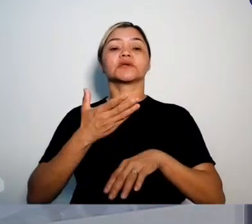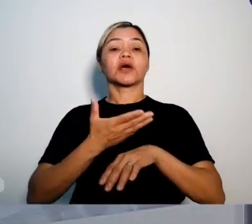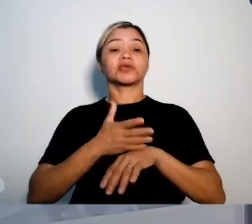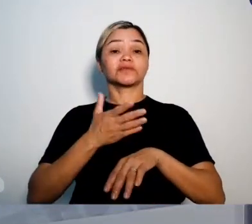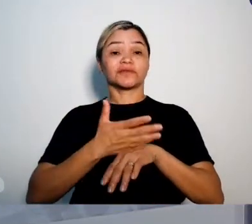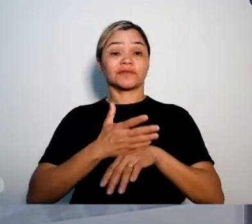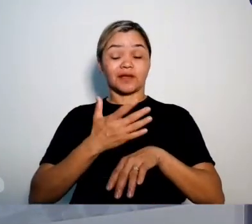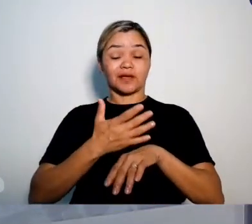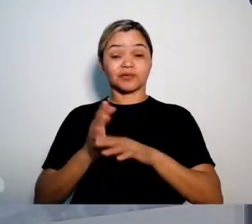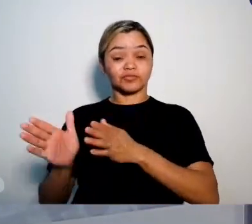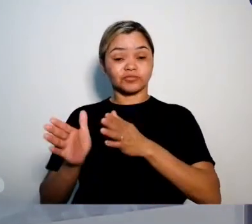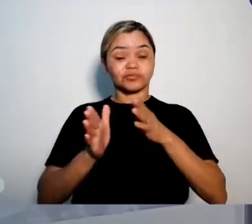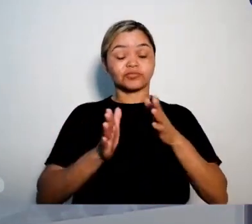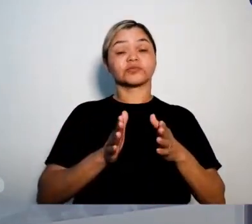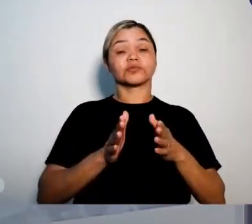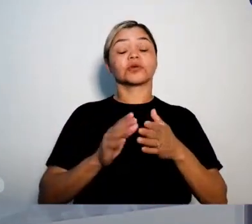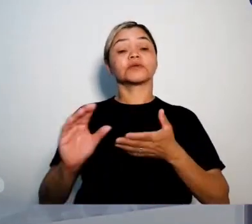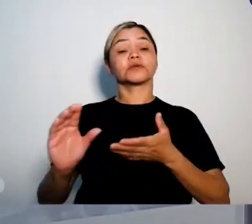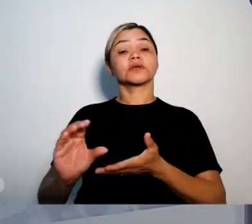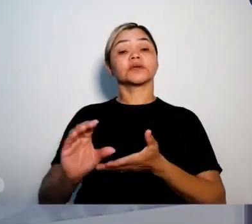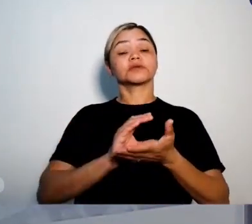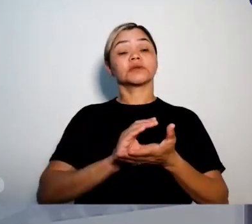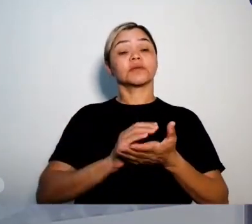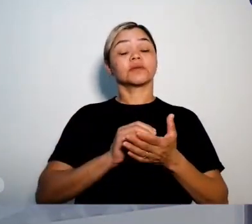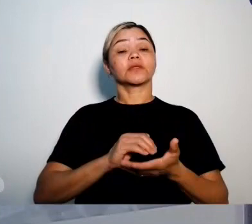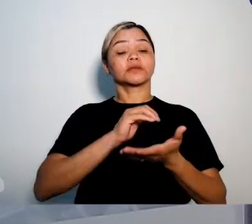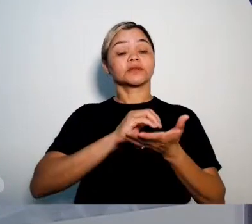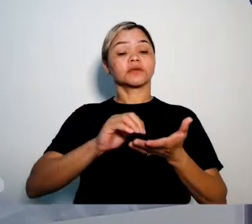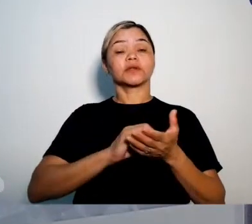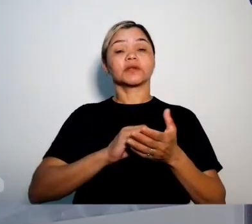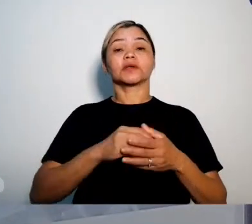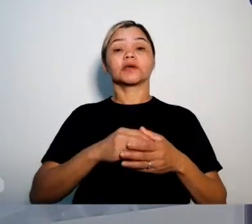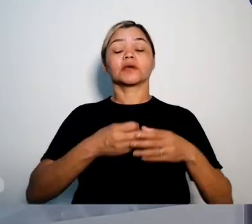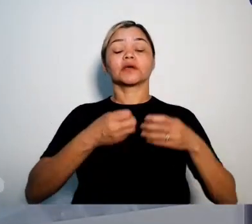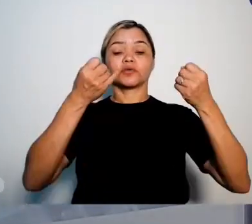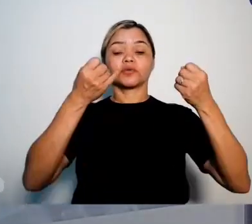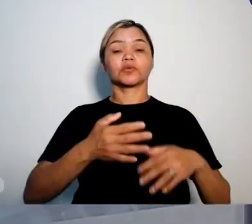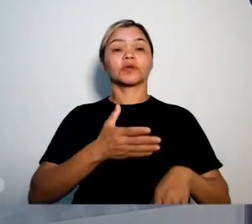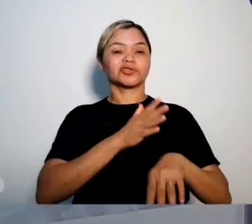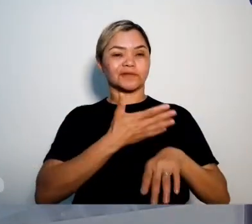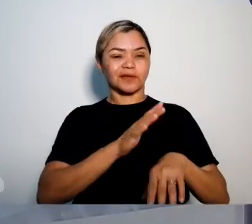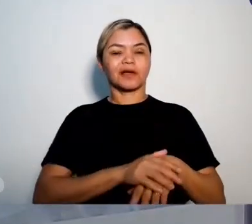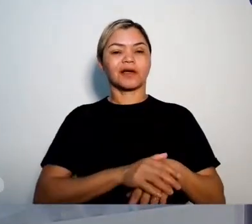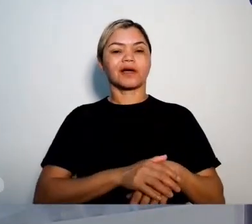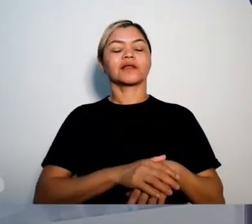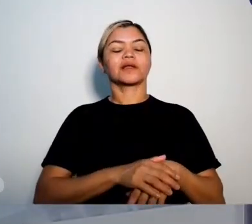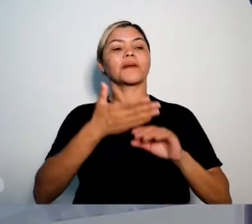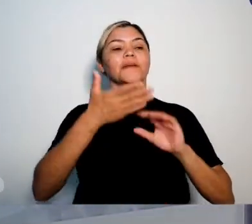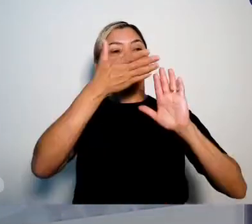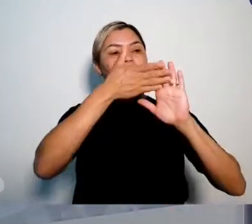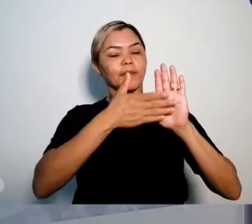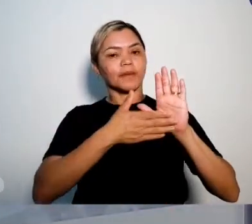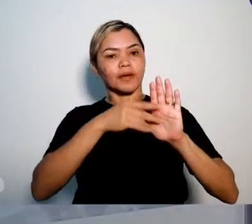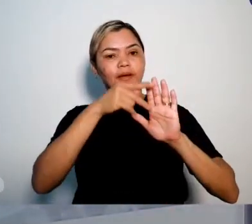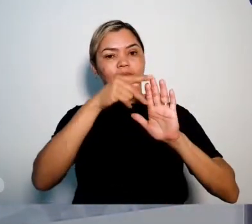secretaria o nosso relatório de atividades, de proposituras do